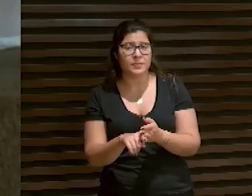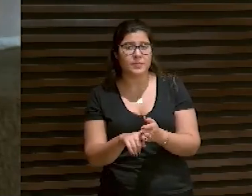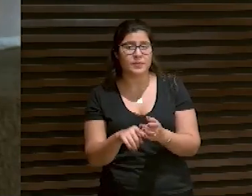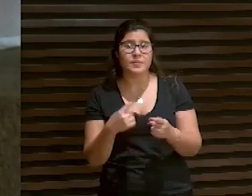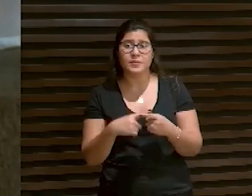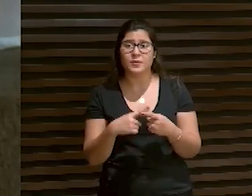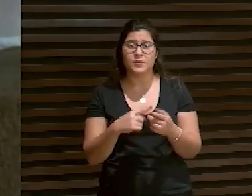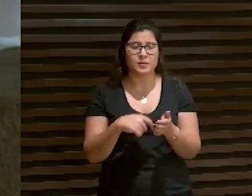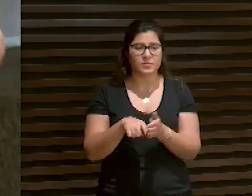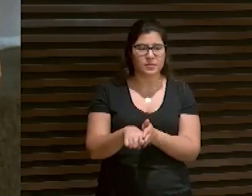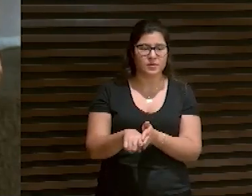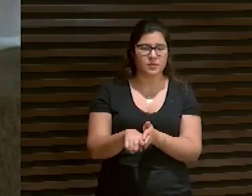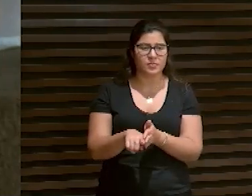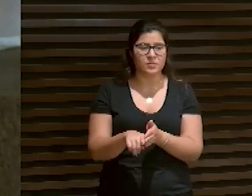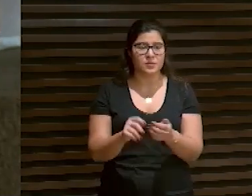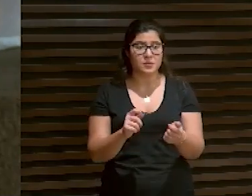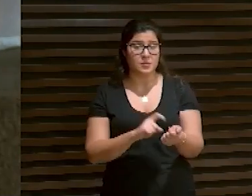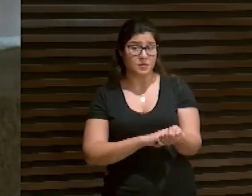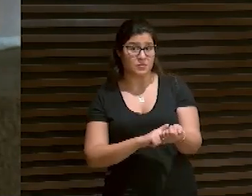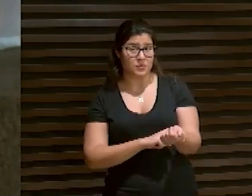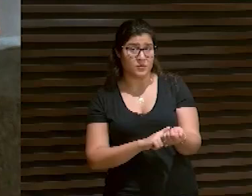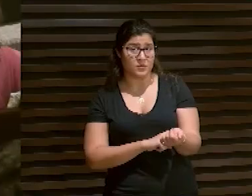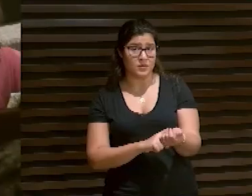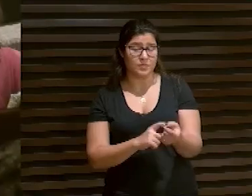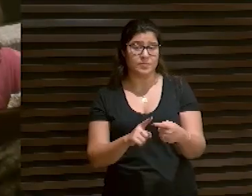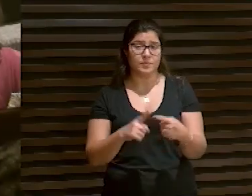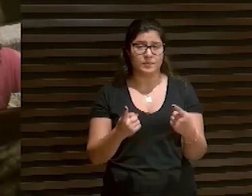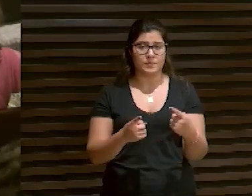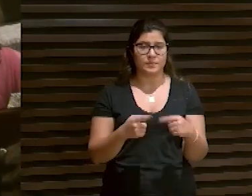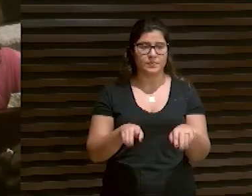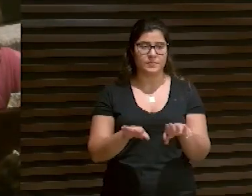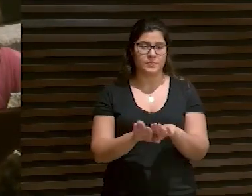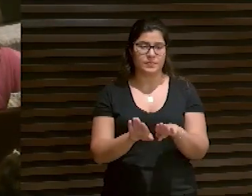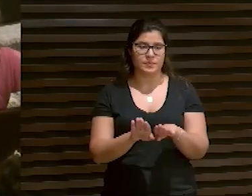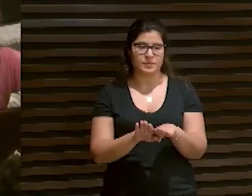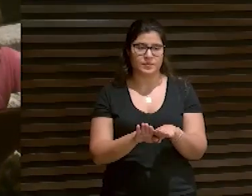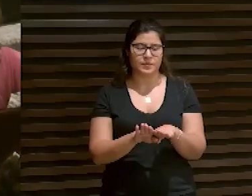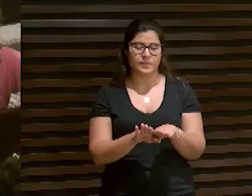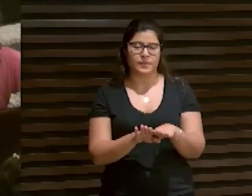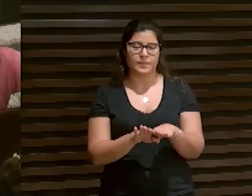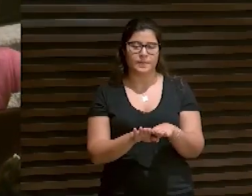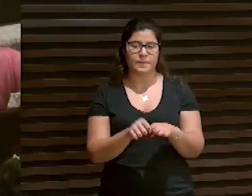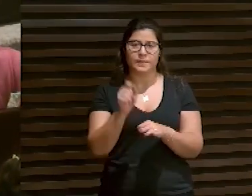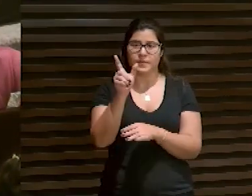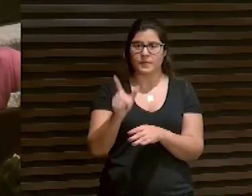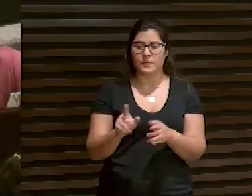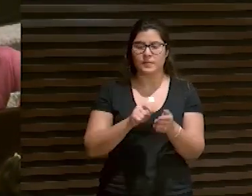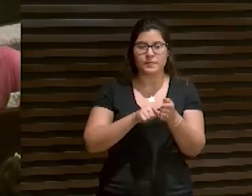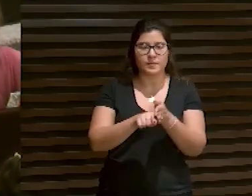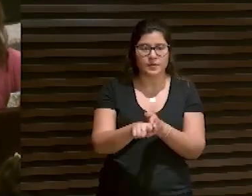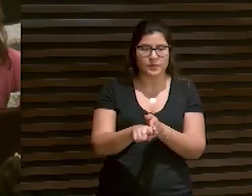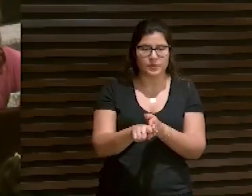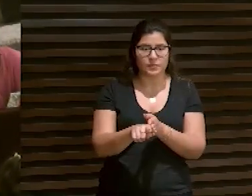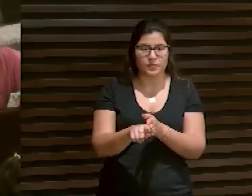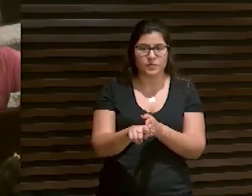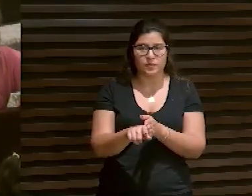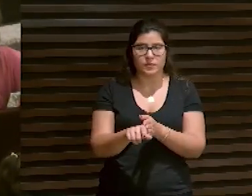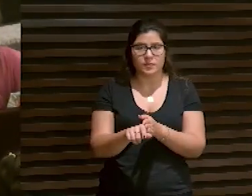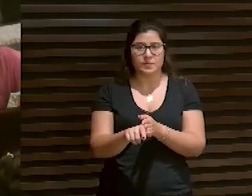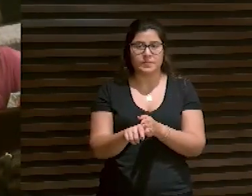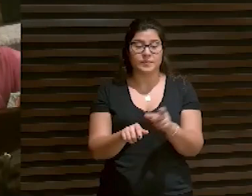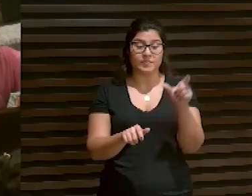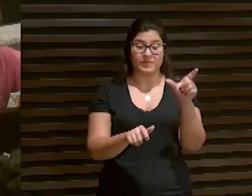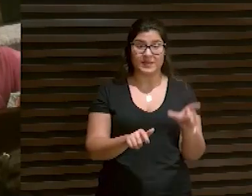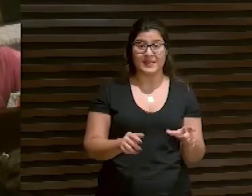revidar. Mas há uma outra motivação, irmãos, daquele que pergunta para aquele que está irado, por que ele está irado, que é uma